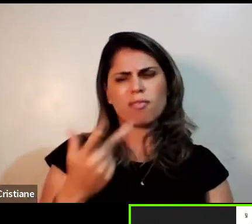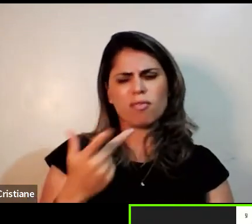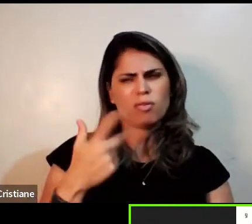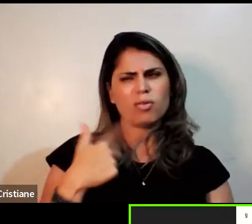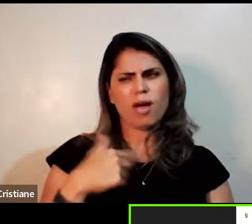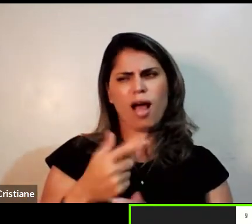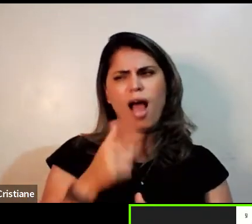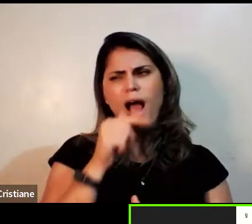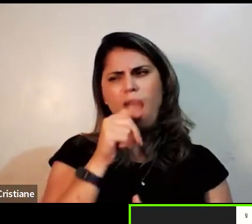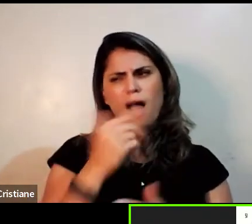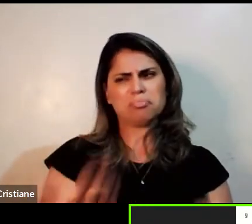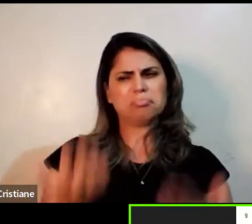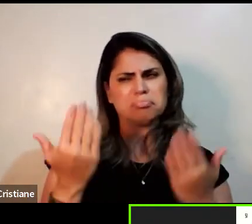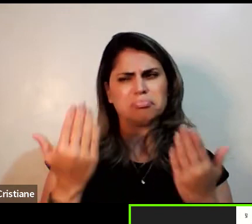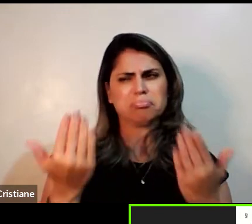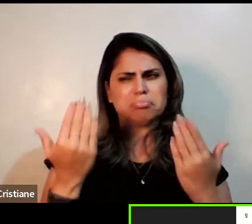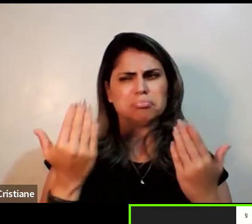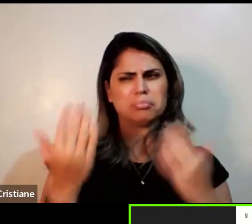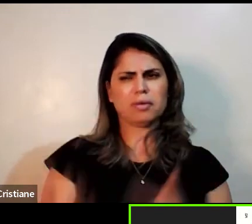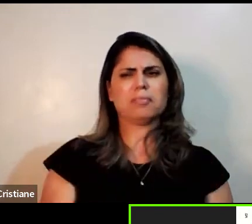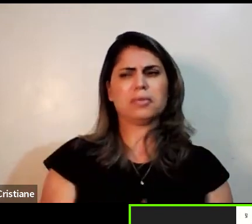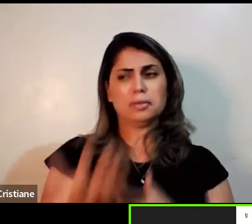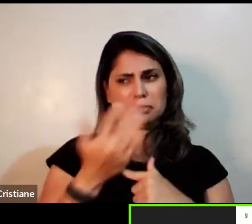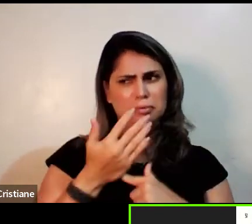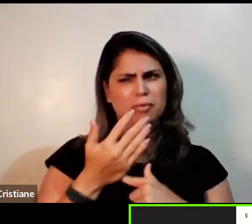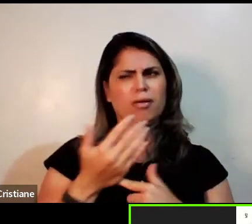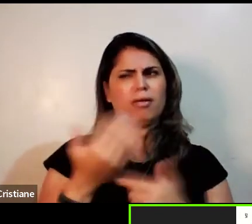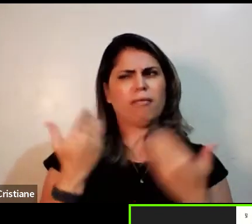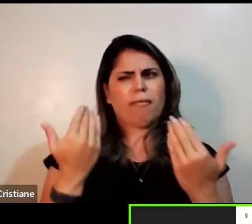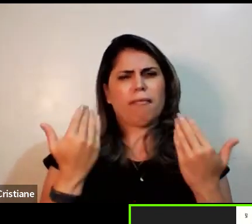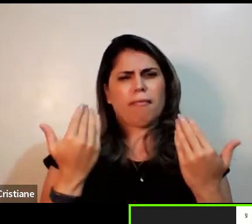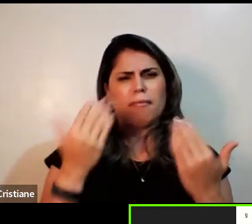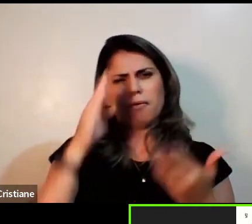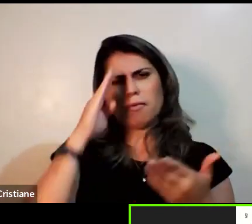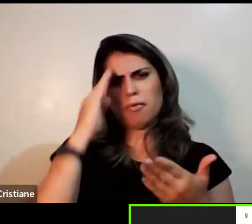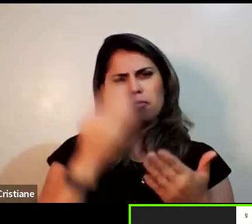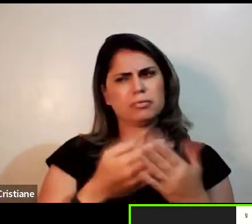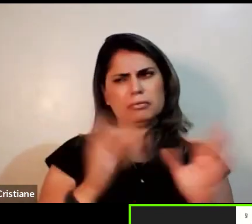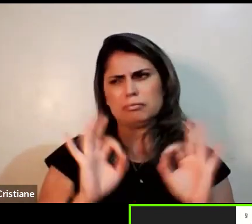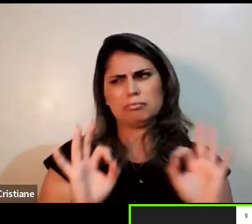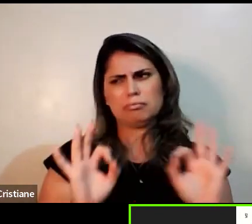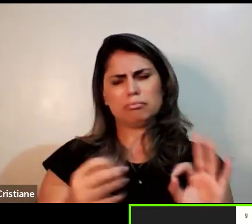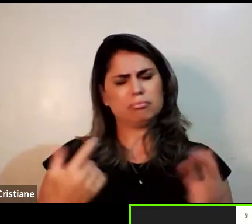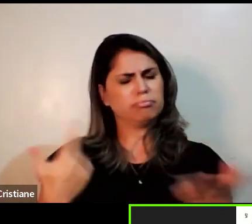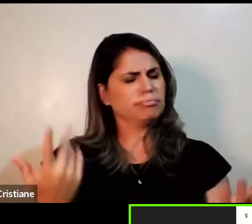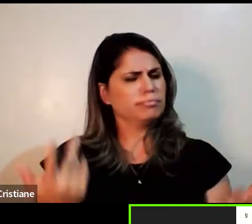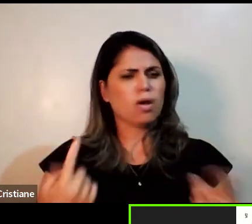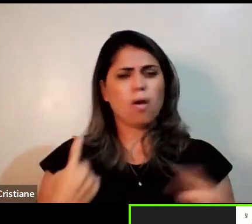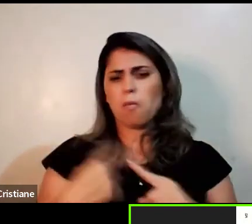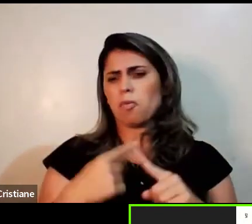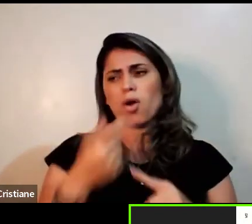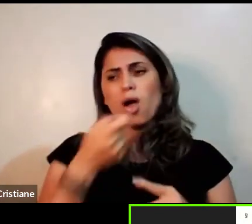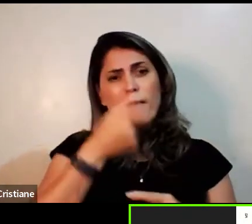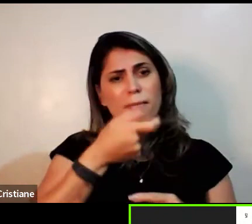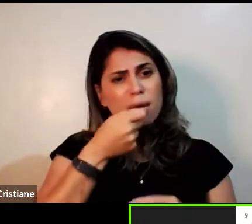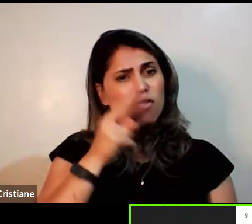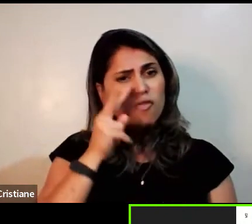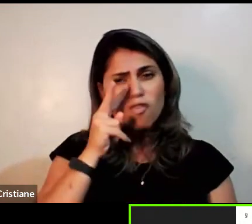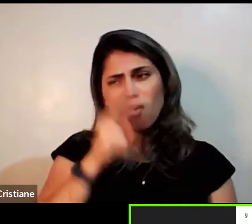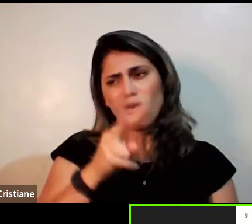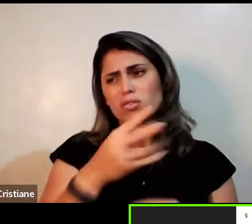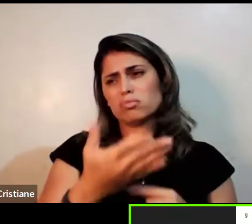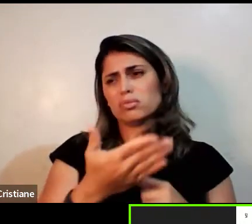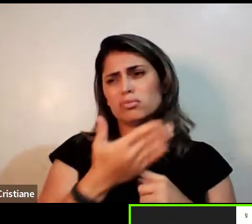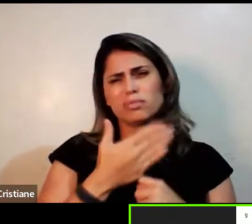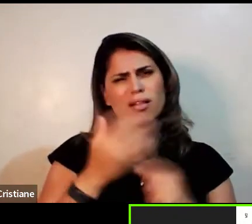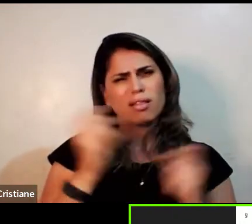é possível a água fazer um milagre desse, né? Porque eu já tinha tentado, já tinha tomado remédio e não adiantava.